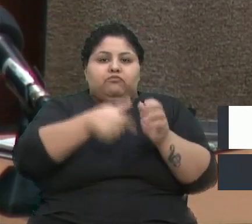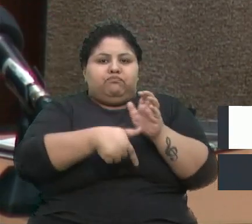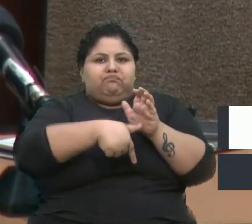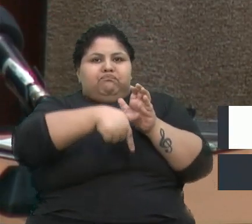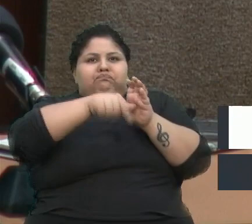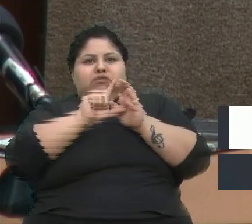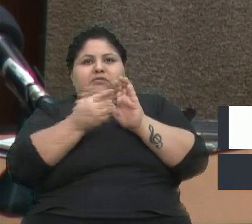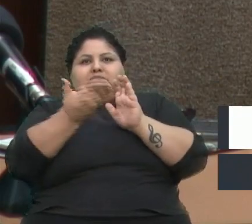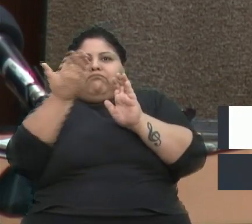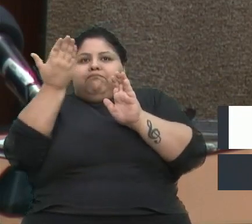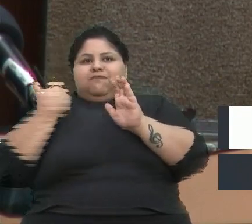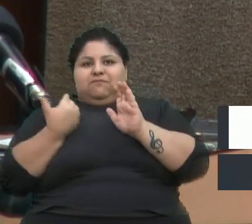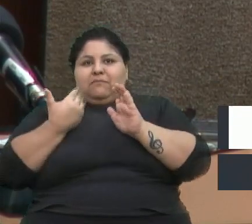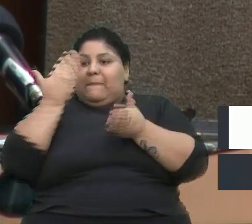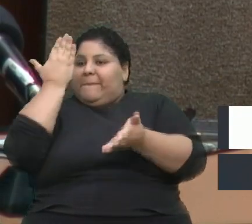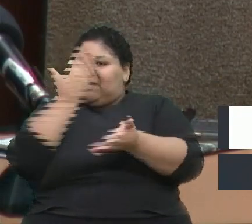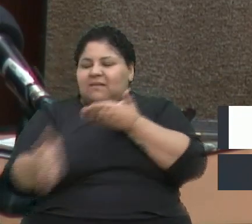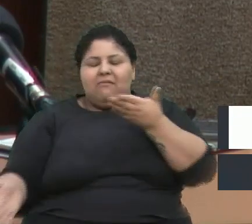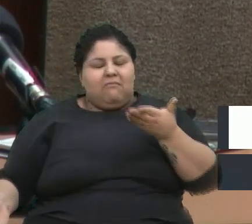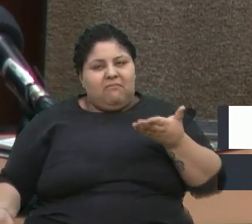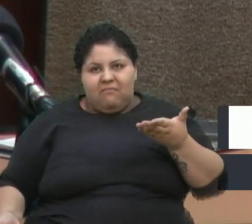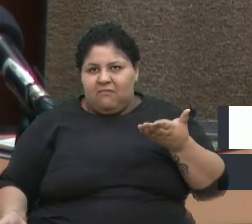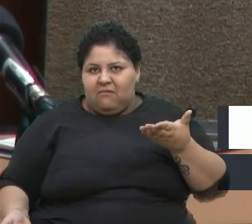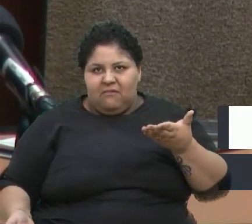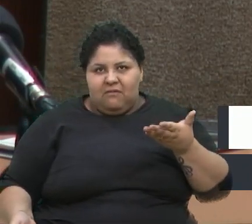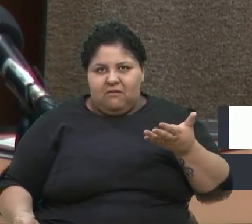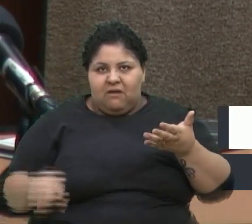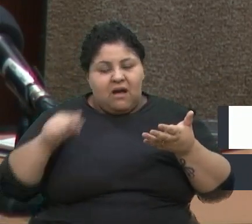Eu nem vou entrar aqui, vereador Lucas, no